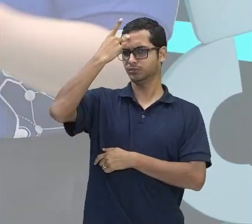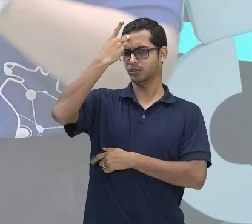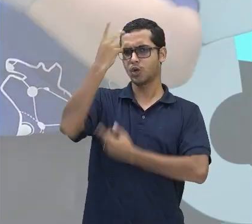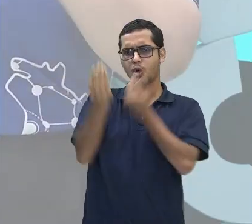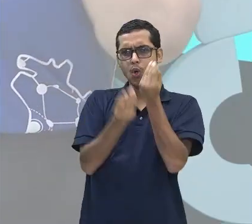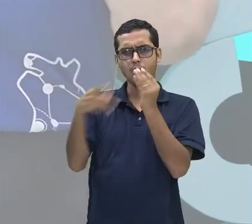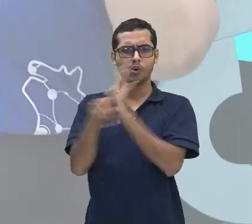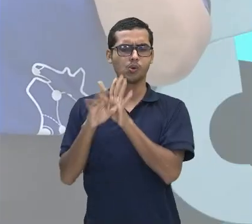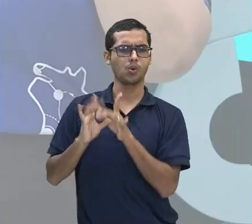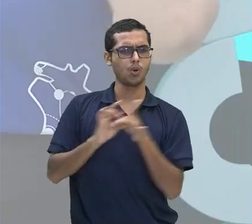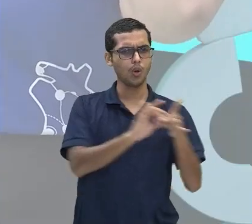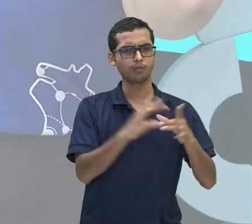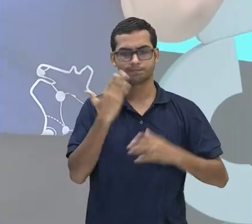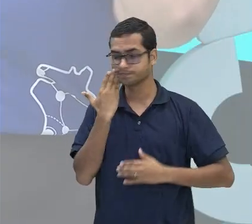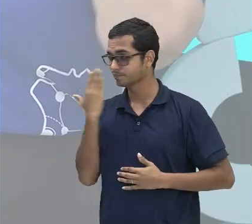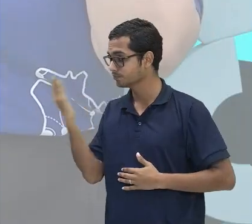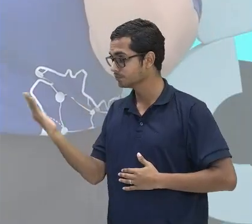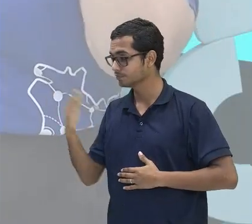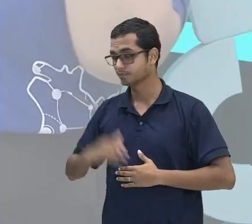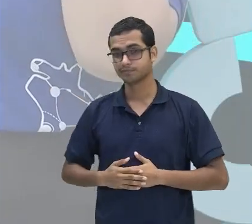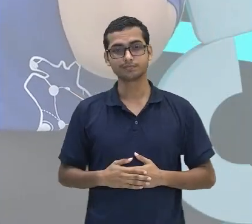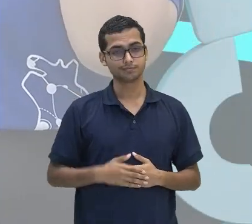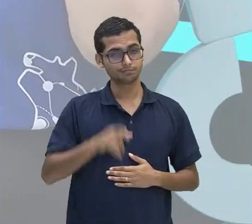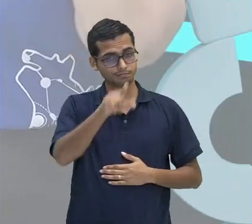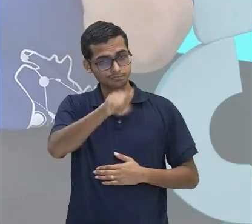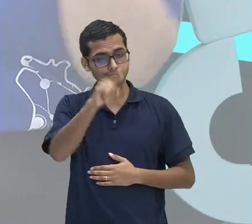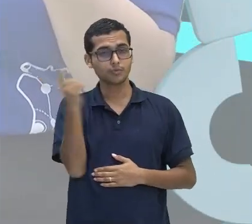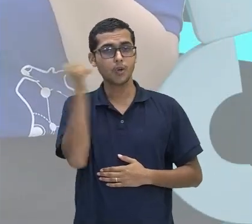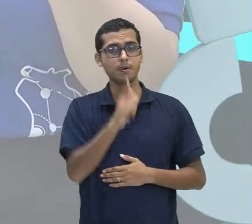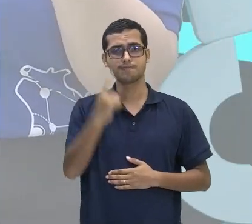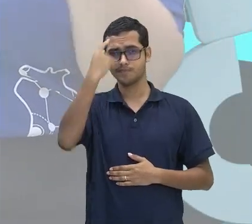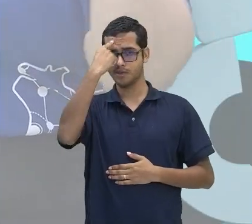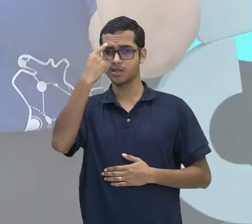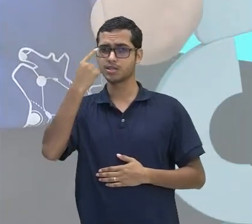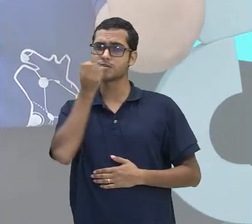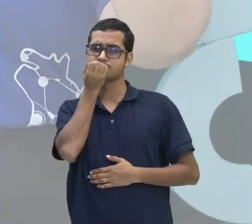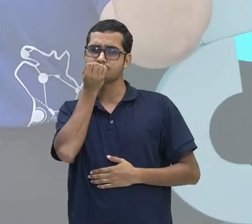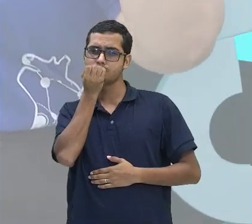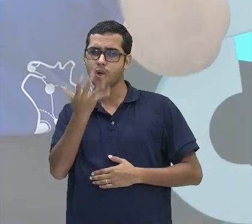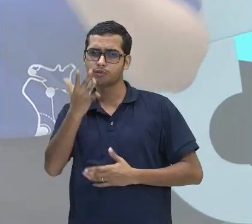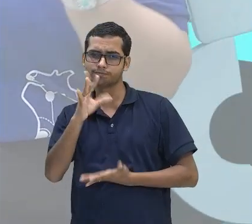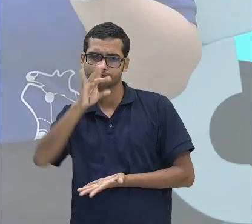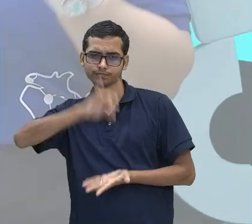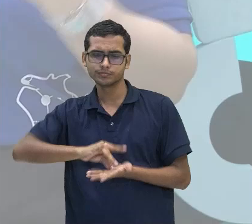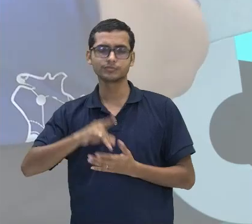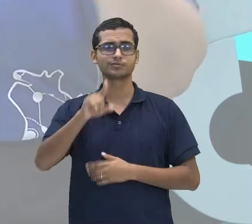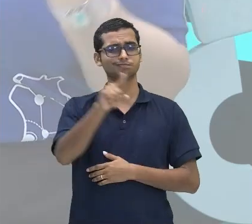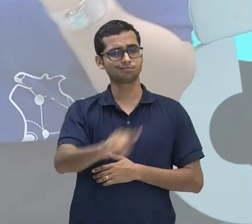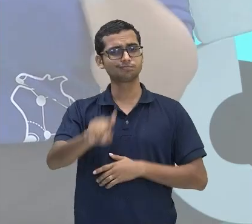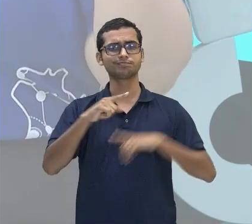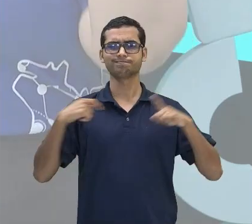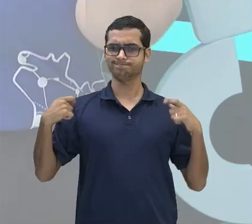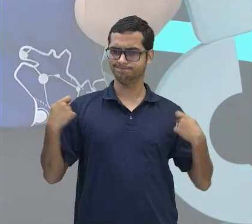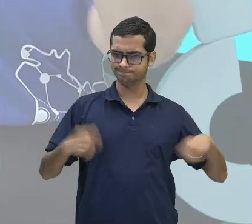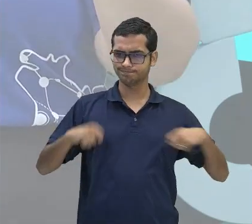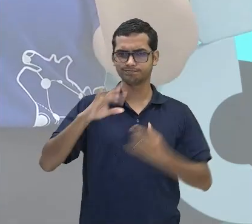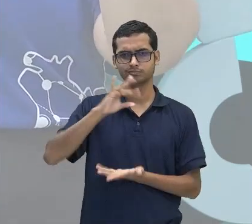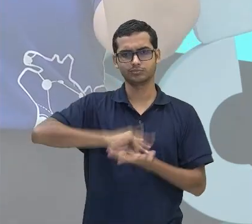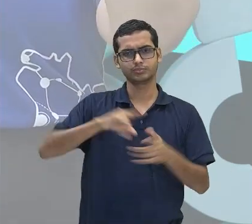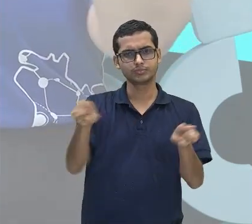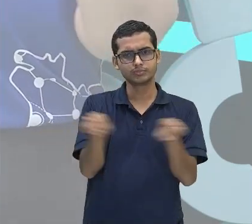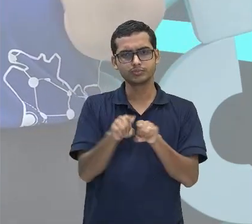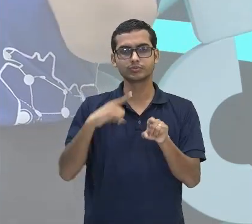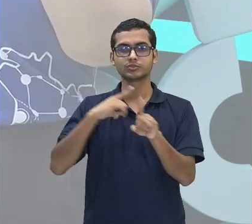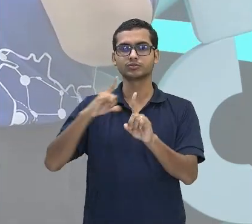nessa linha aqui de fazer você pensar que aquilo é muito bom e que você precisa ter